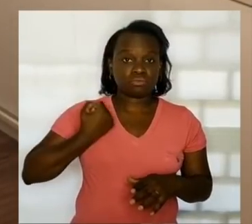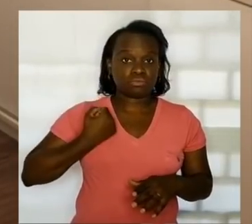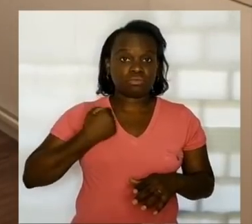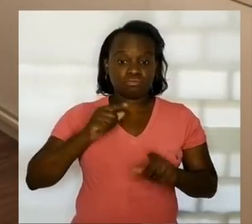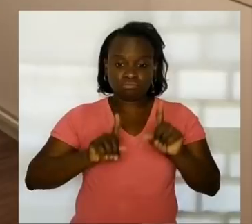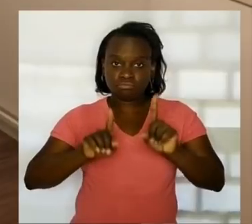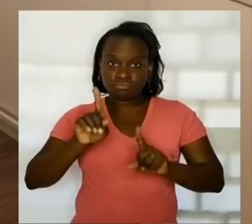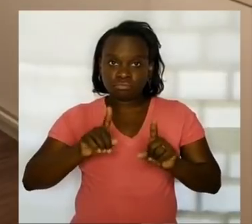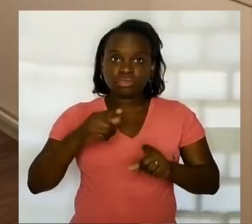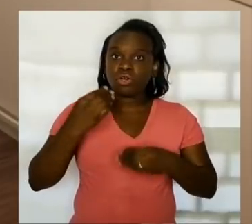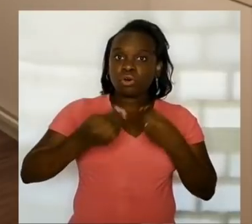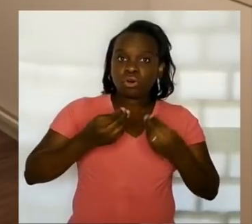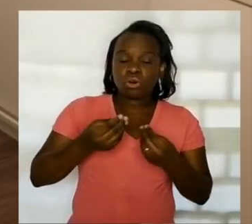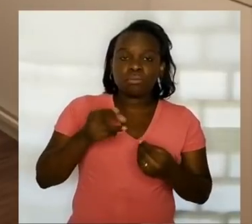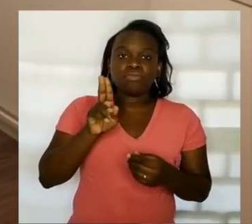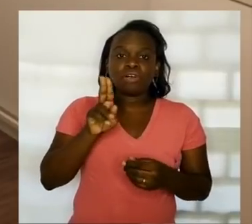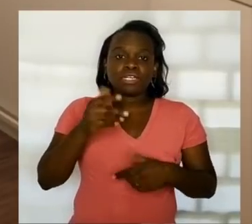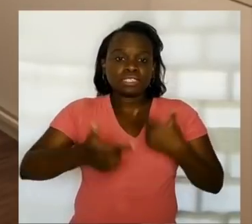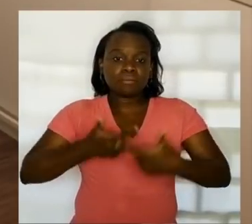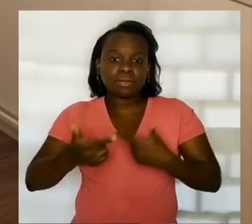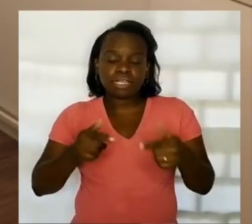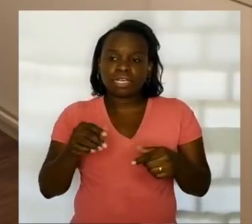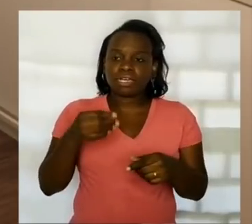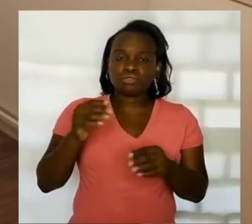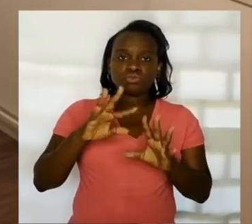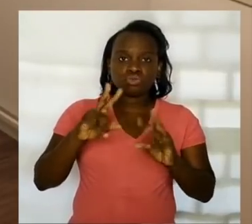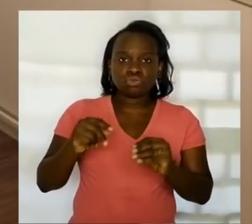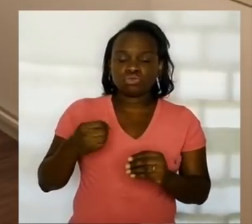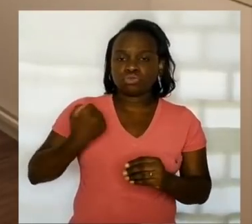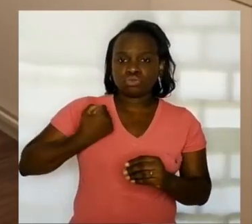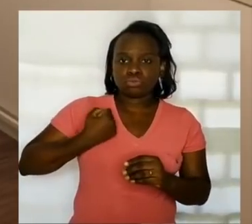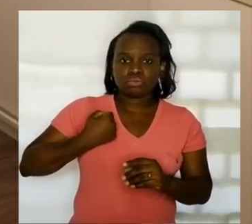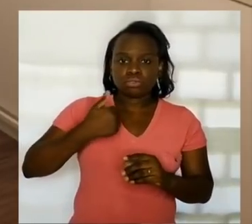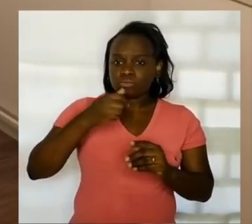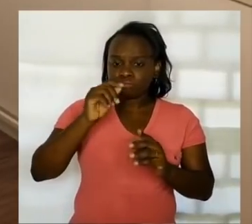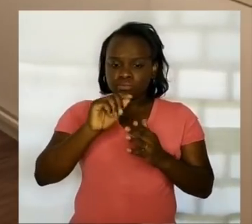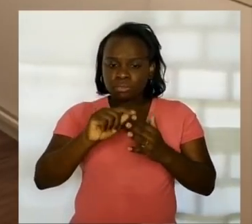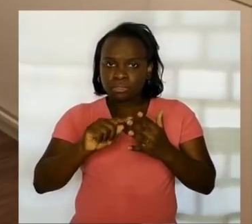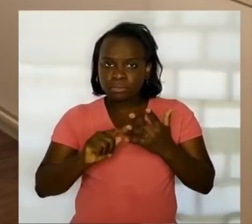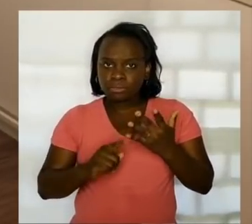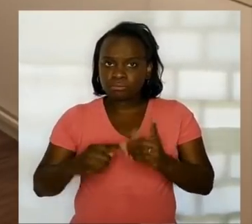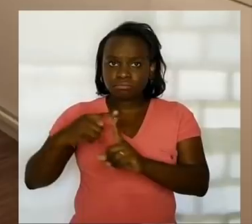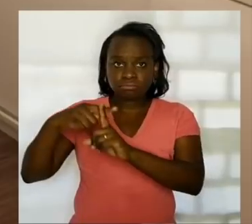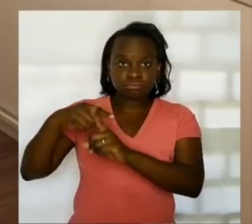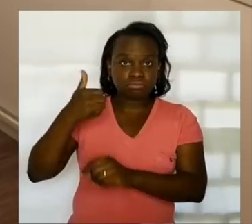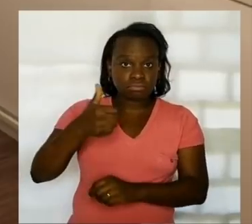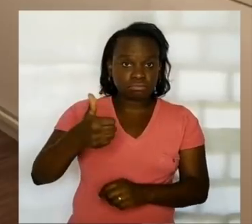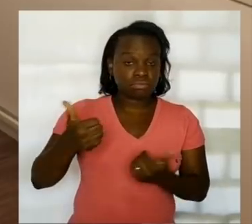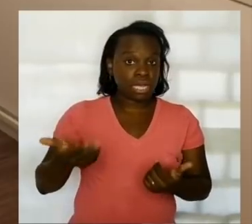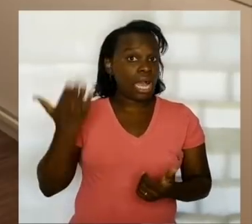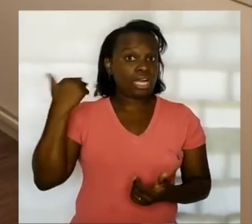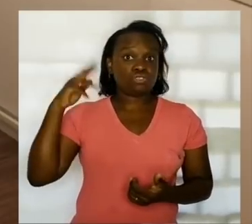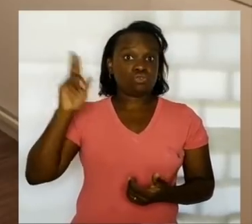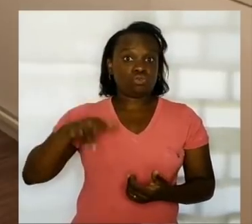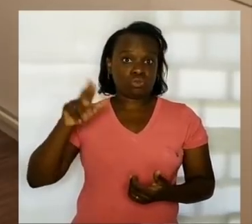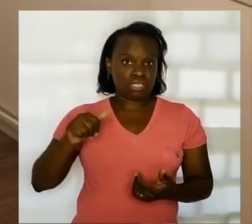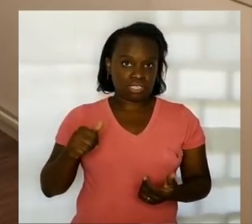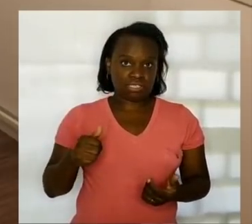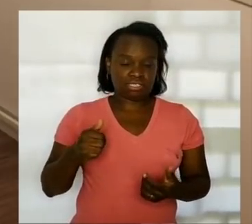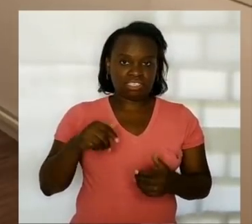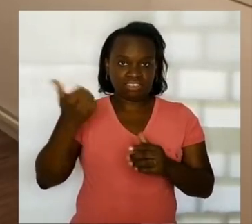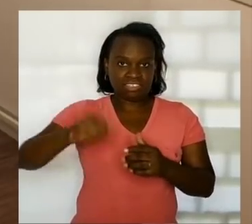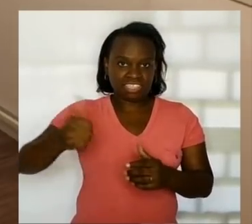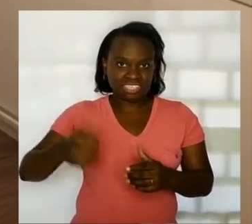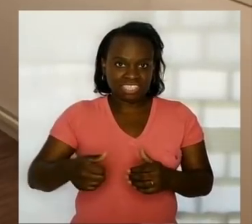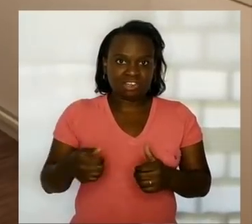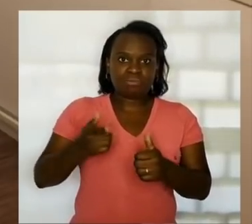que como nós vamos operacionalizar todos os indicadores qualitativos. A gente nunca fez isso antes, indicar antes